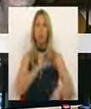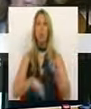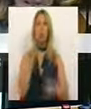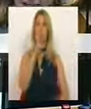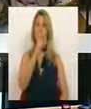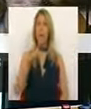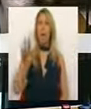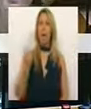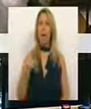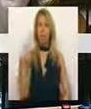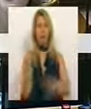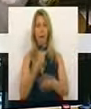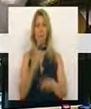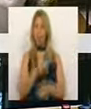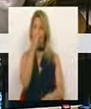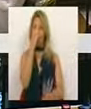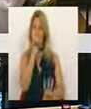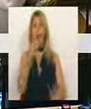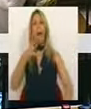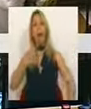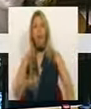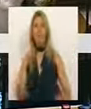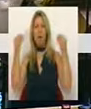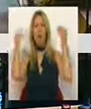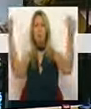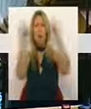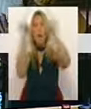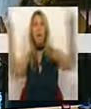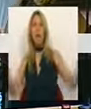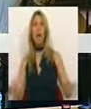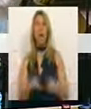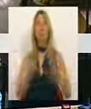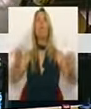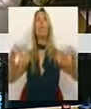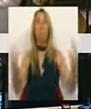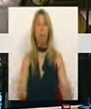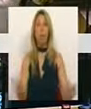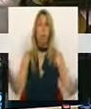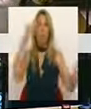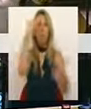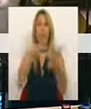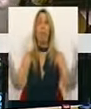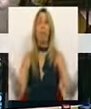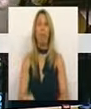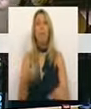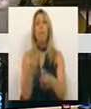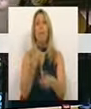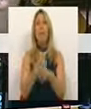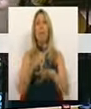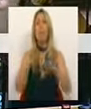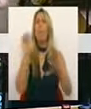não resiste em colocar cartazes a todo tiro de para e depois corre mal. Já correu mal com o anúncio do financiamento do